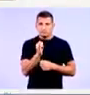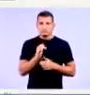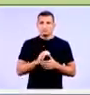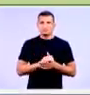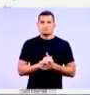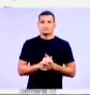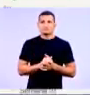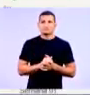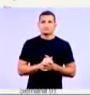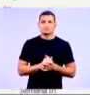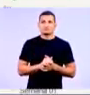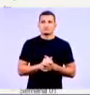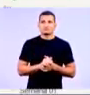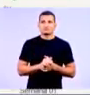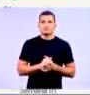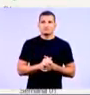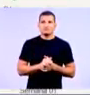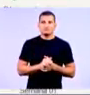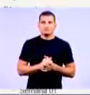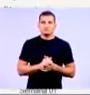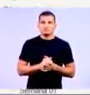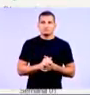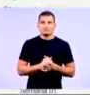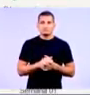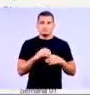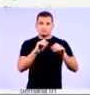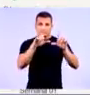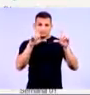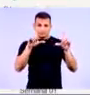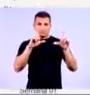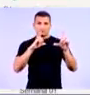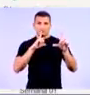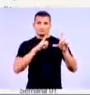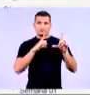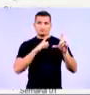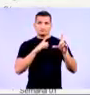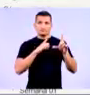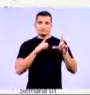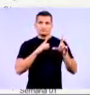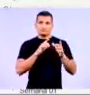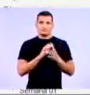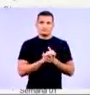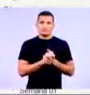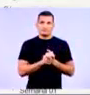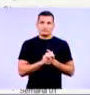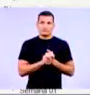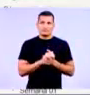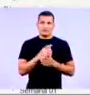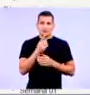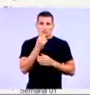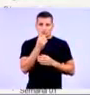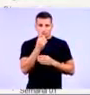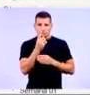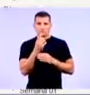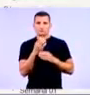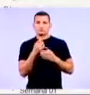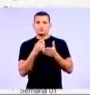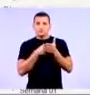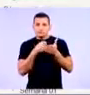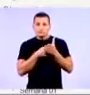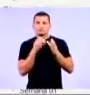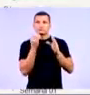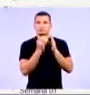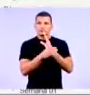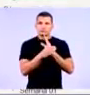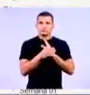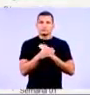fechado e vai aparecer, né, que você fez uma tentativa, na verdade o